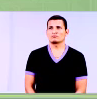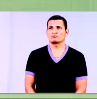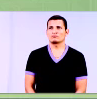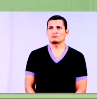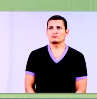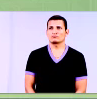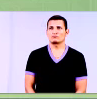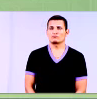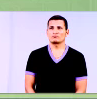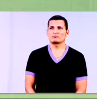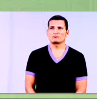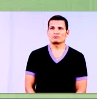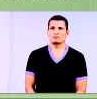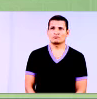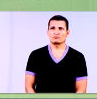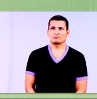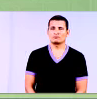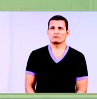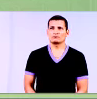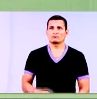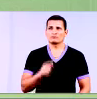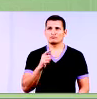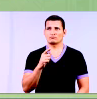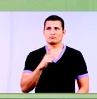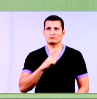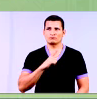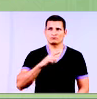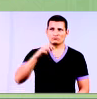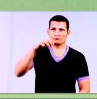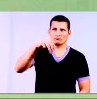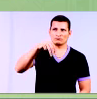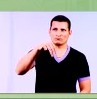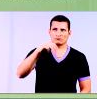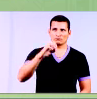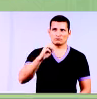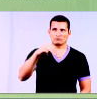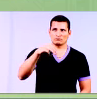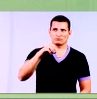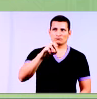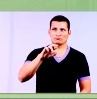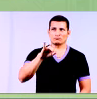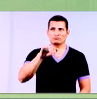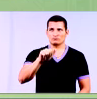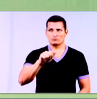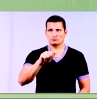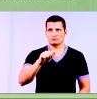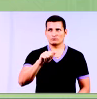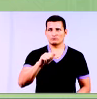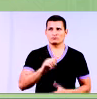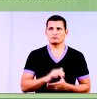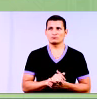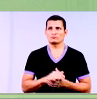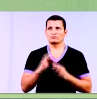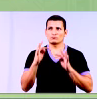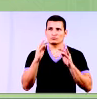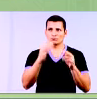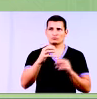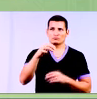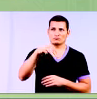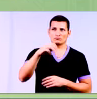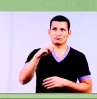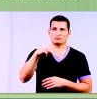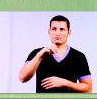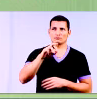Dúvidas podem participar. Aqui a gente vem para a memória, a gente já viu de novo. Ó, todas as memórias do computador. Quais